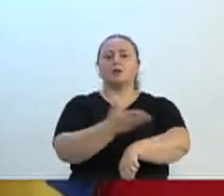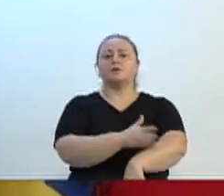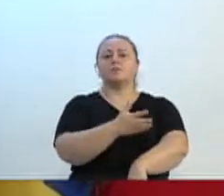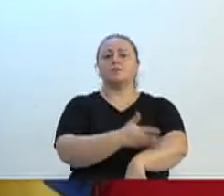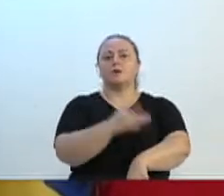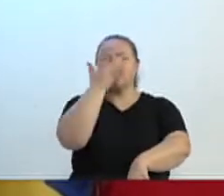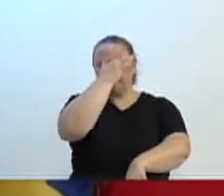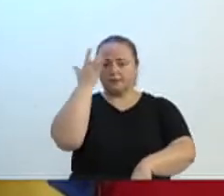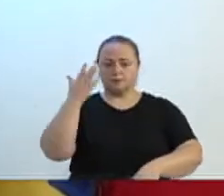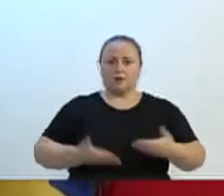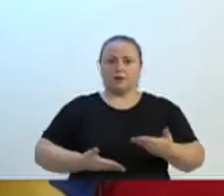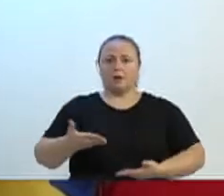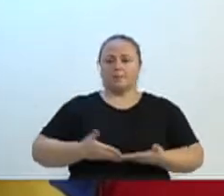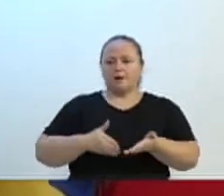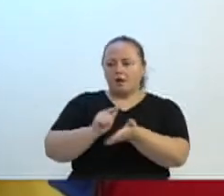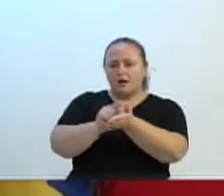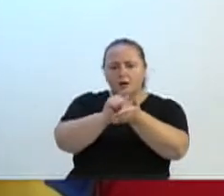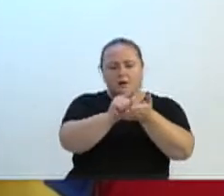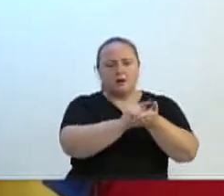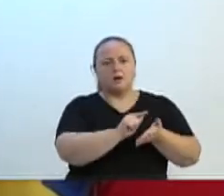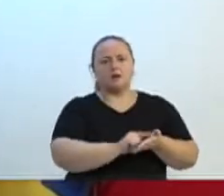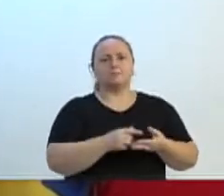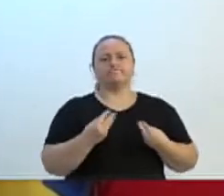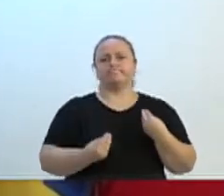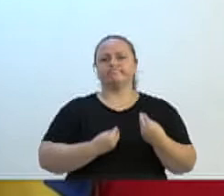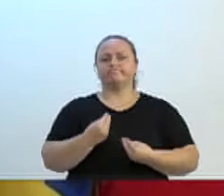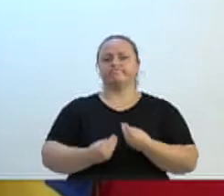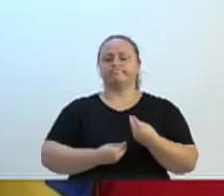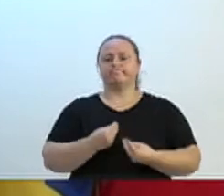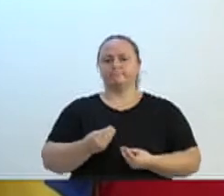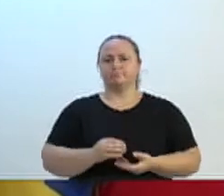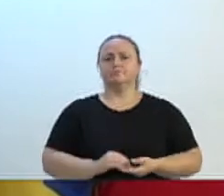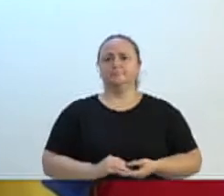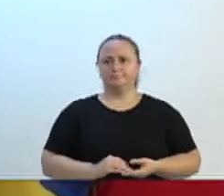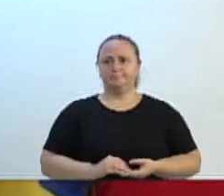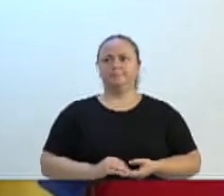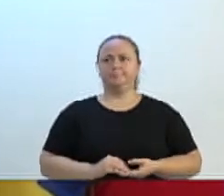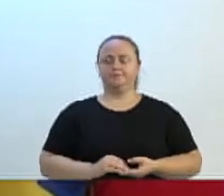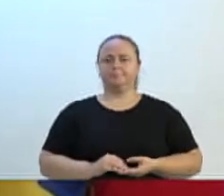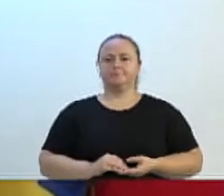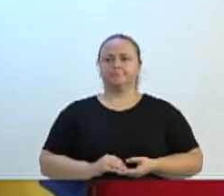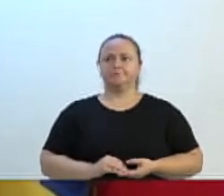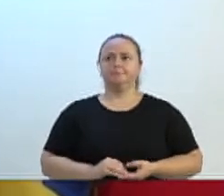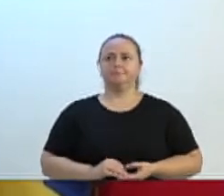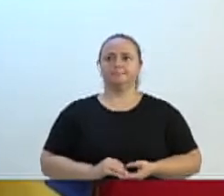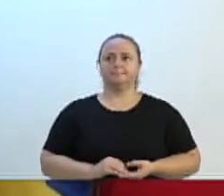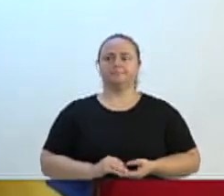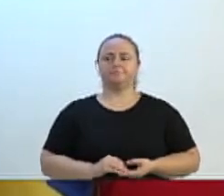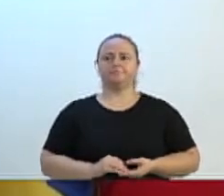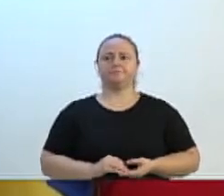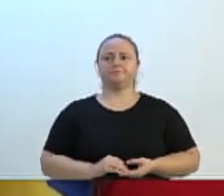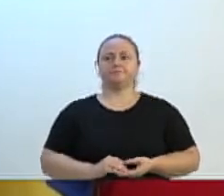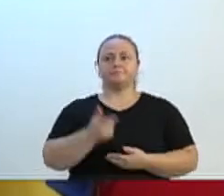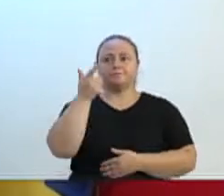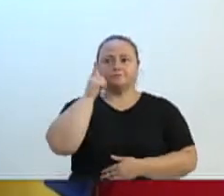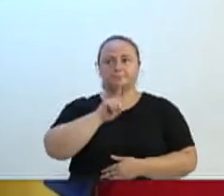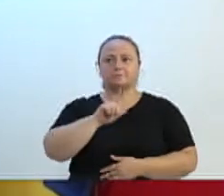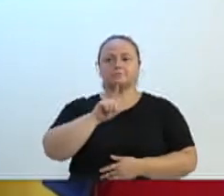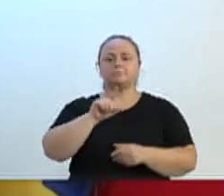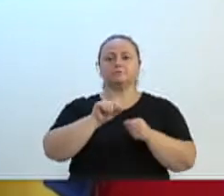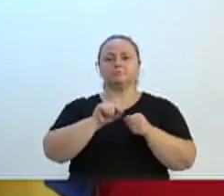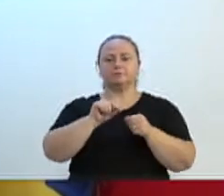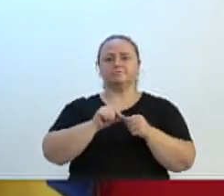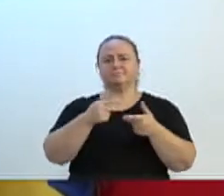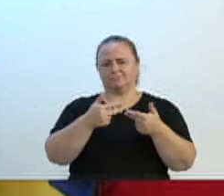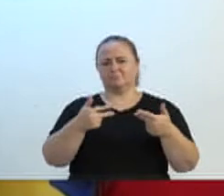pessoal da desinfecção sobre a garantia o treinamento, né, para fazer essa